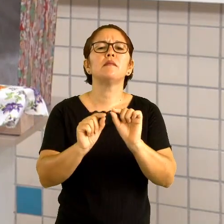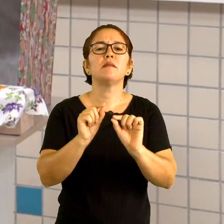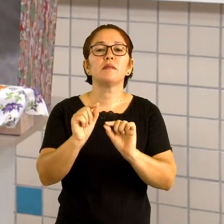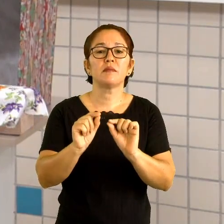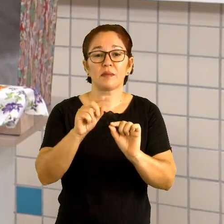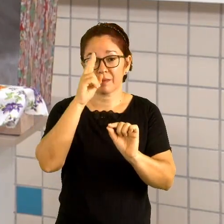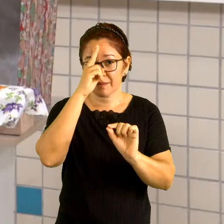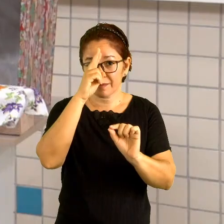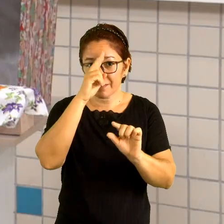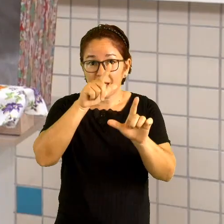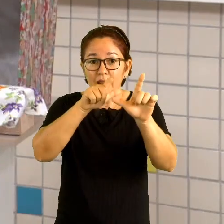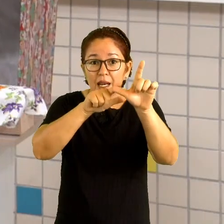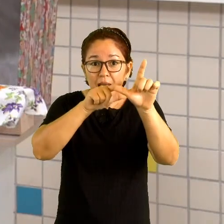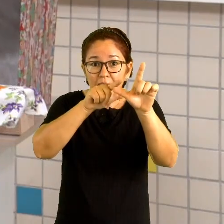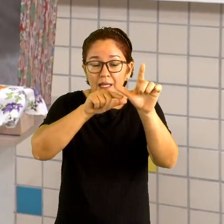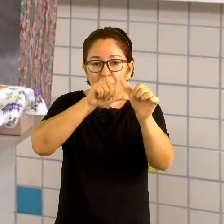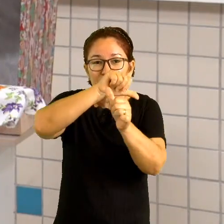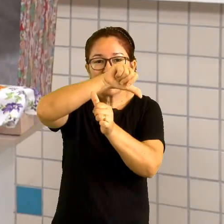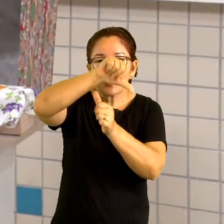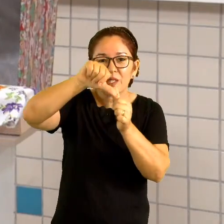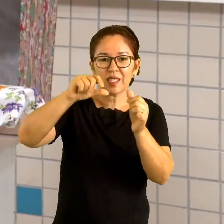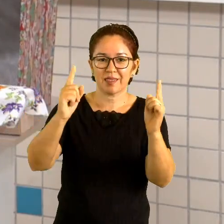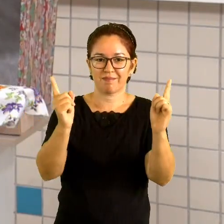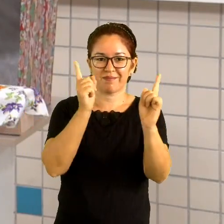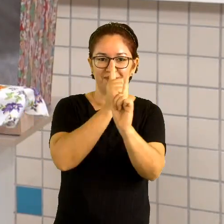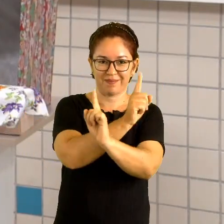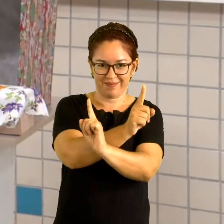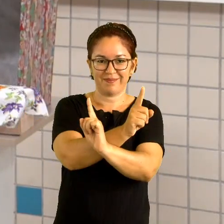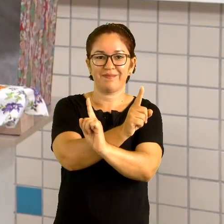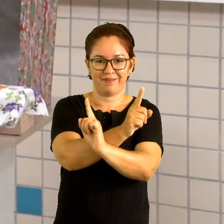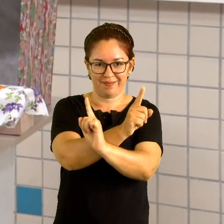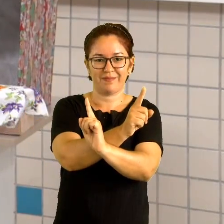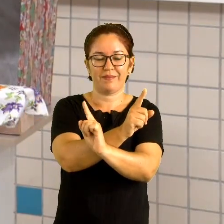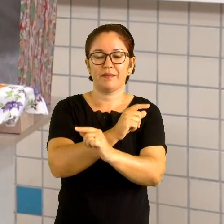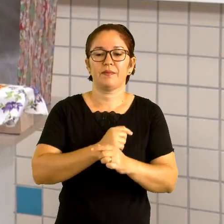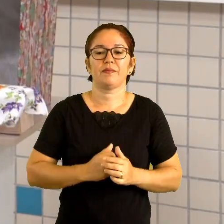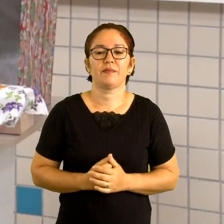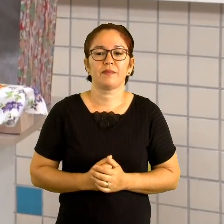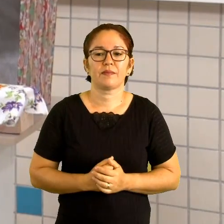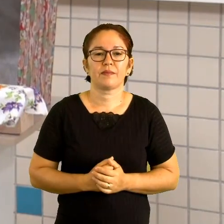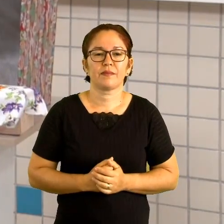falamos sobre trocar letras. Que quando eu pego